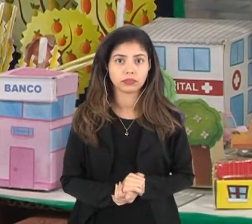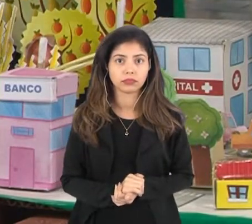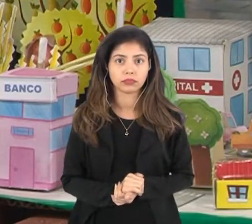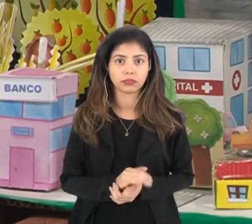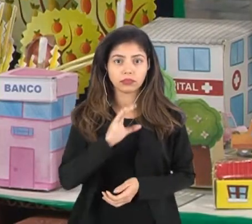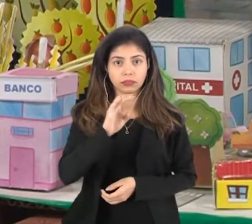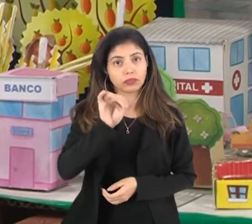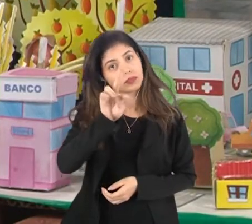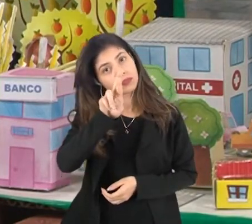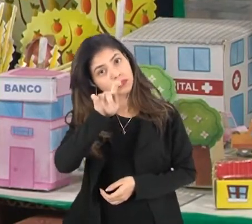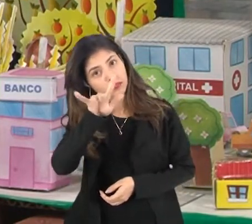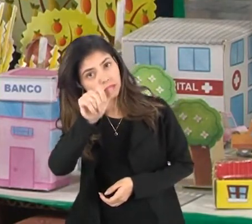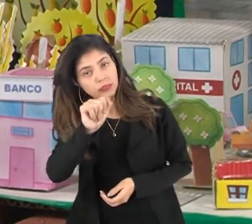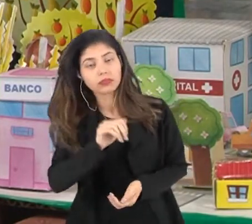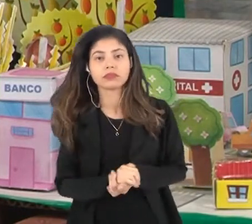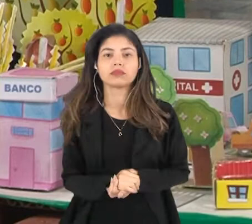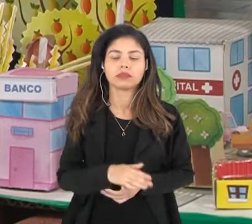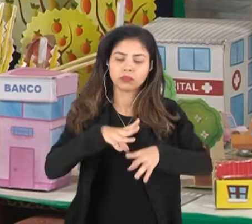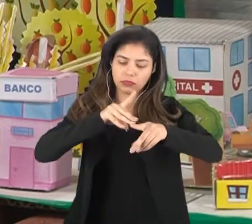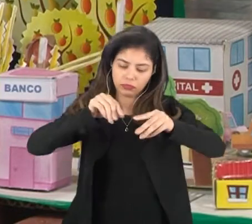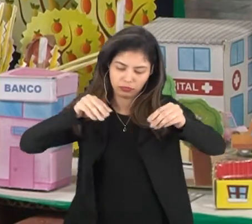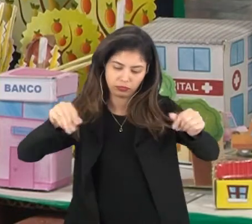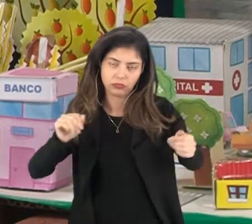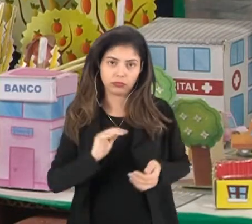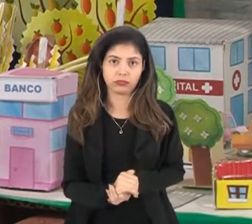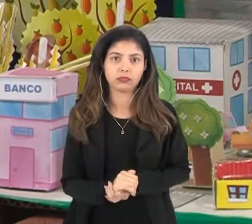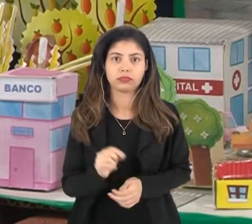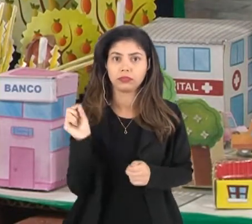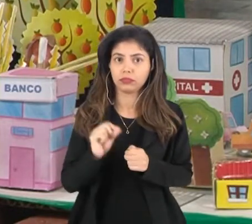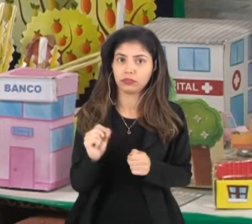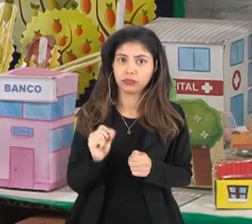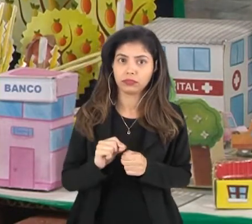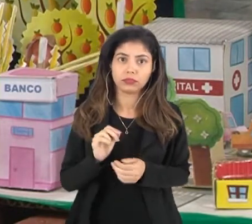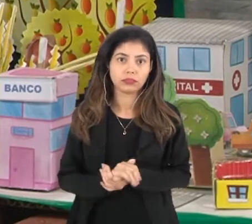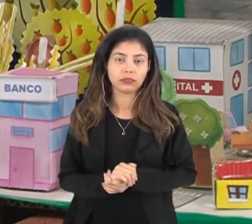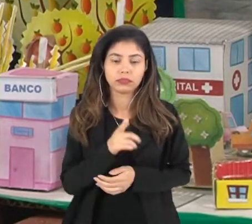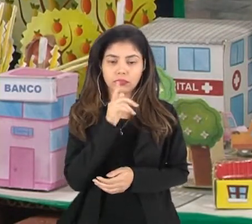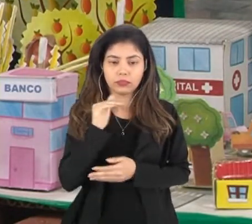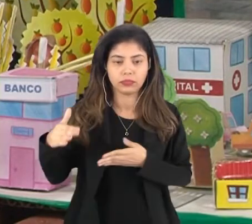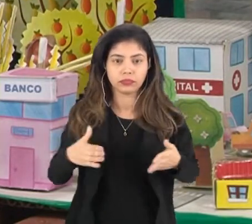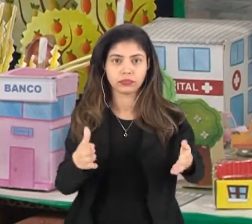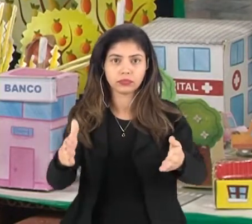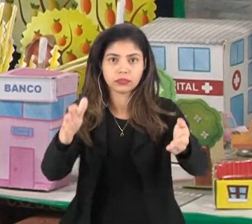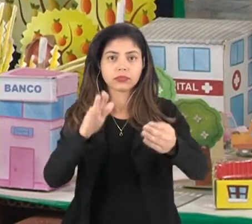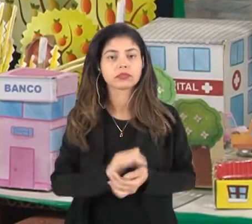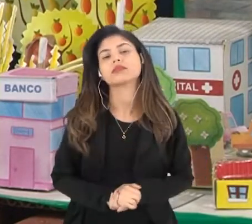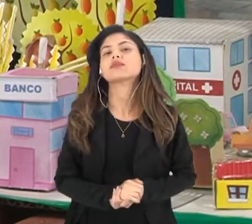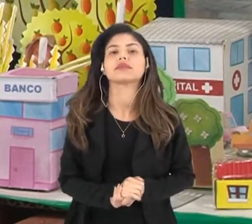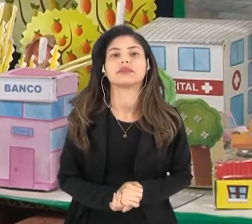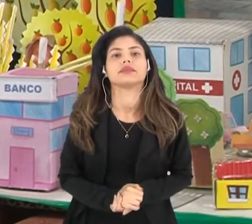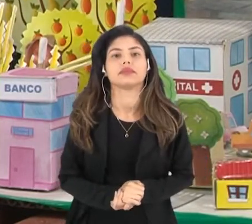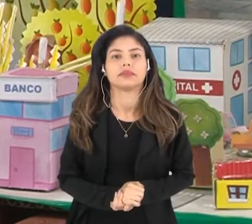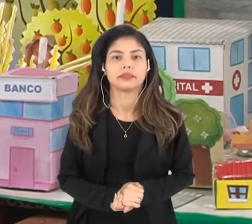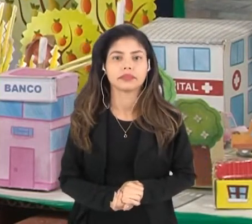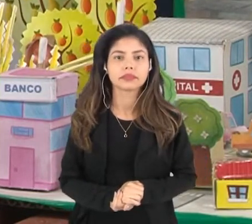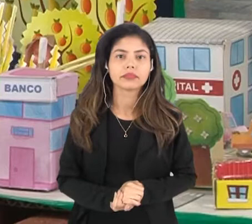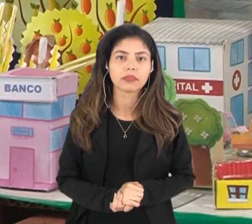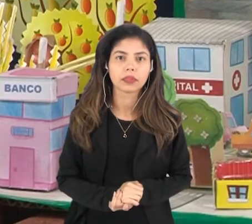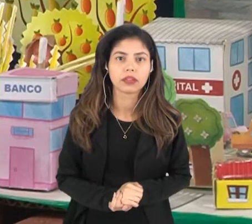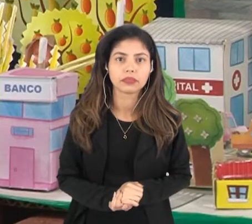o solo, né, fazer açudes, enfim, esse trabalho aqui, ó,